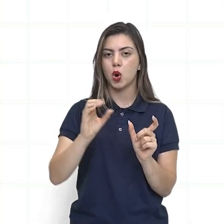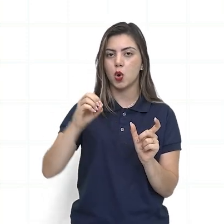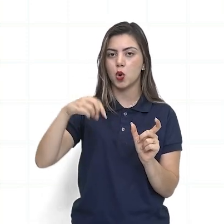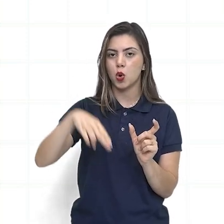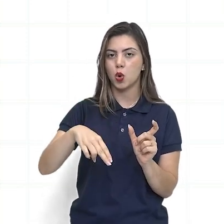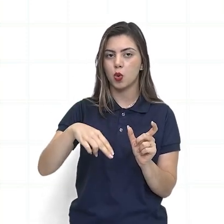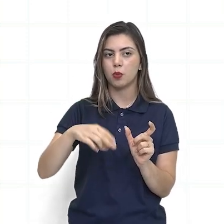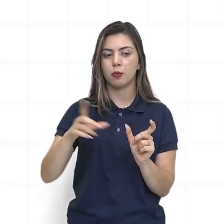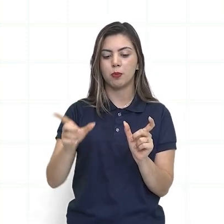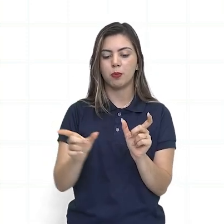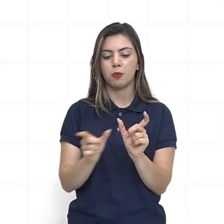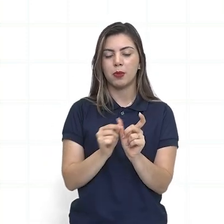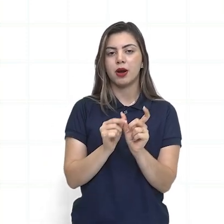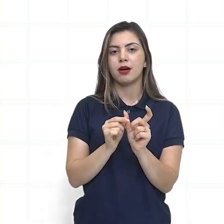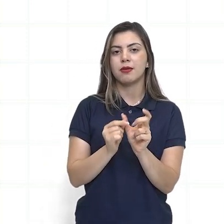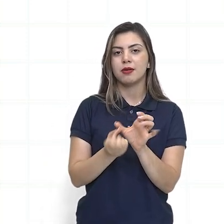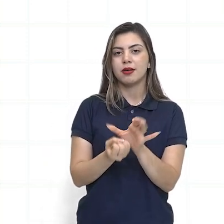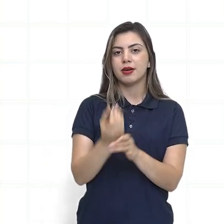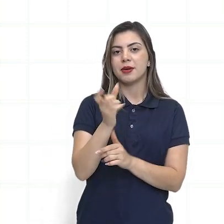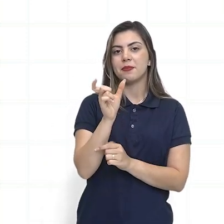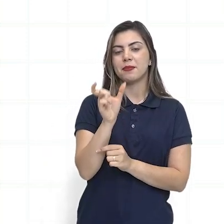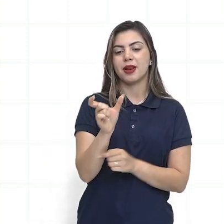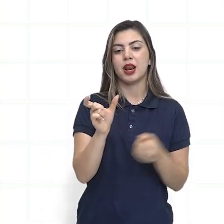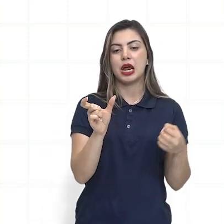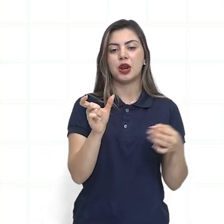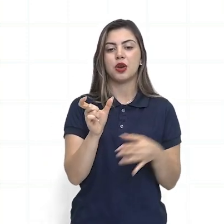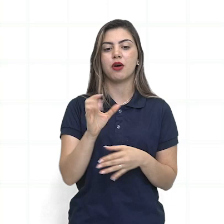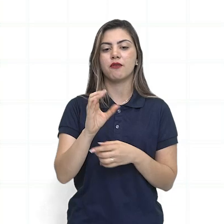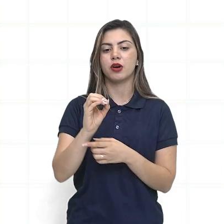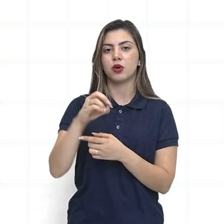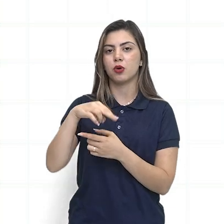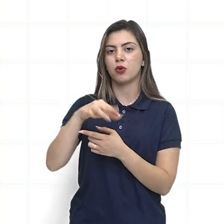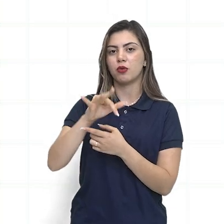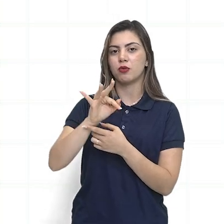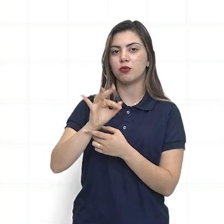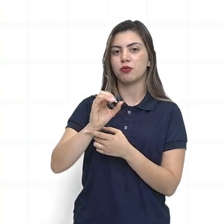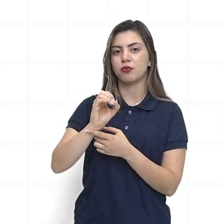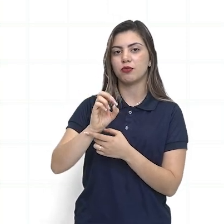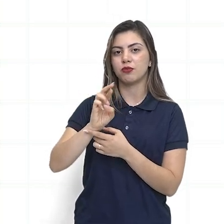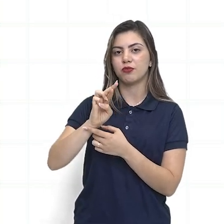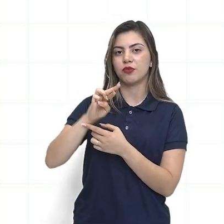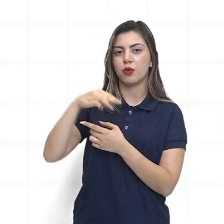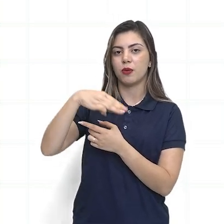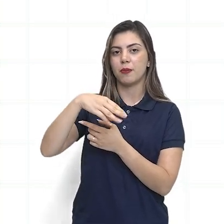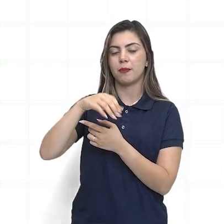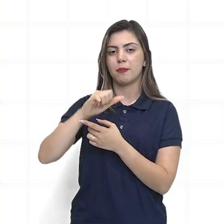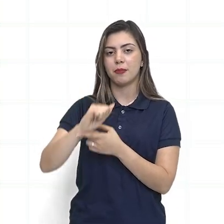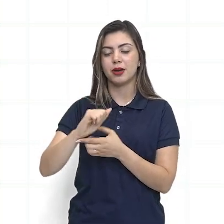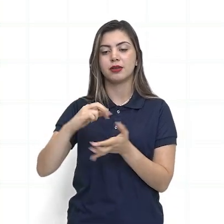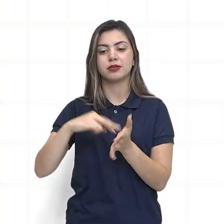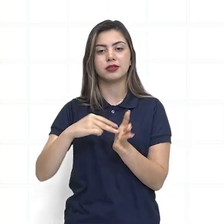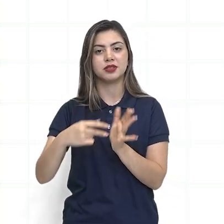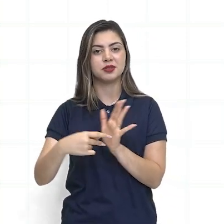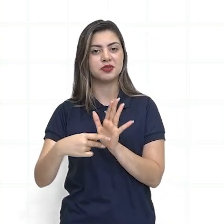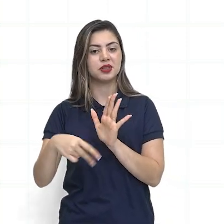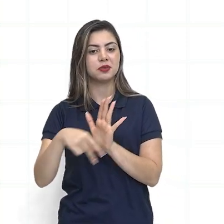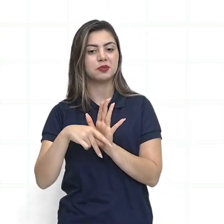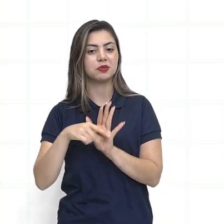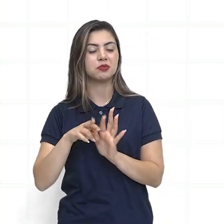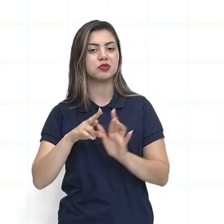eu tenho uma nova palavra, conforma, certo? Com outro sentido diferente